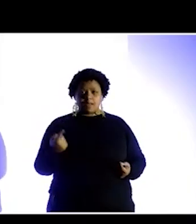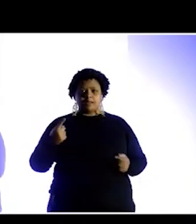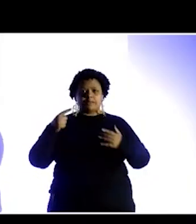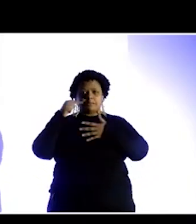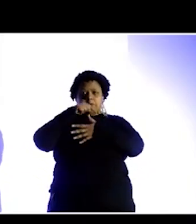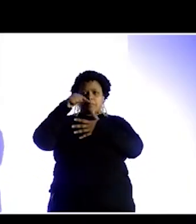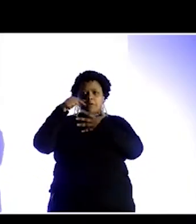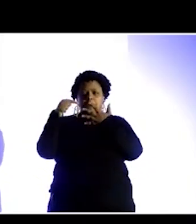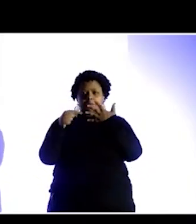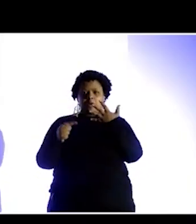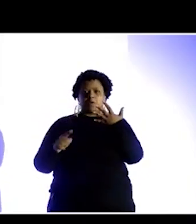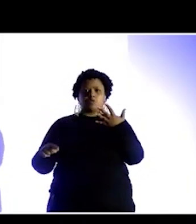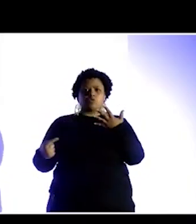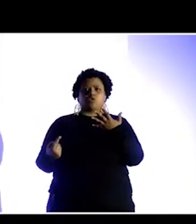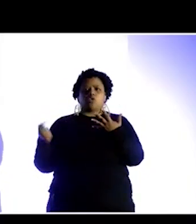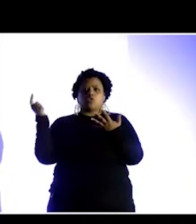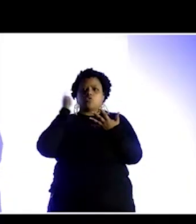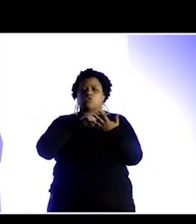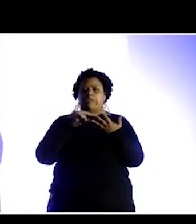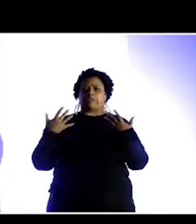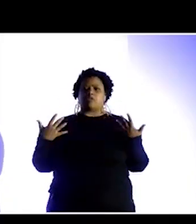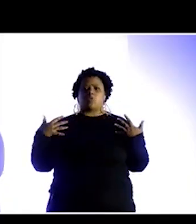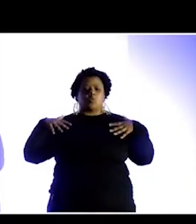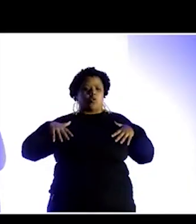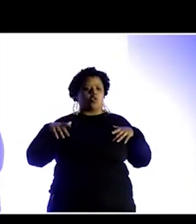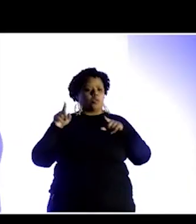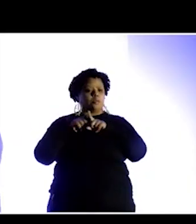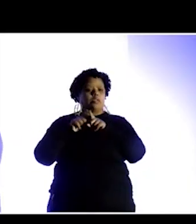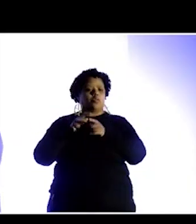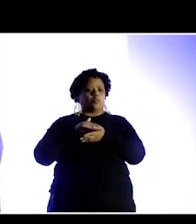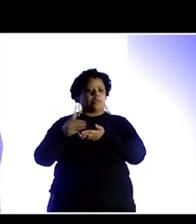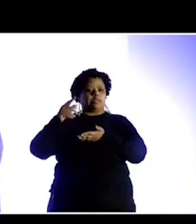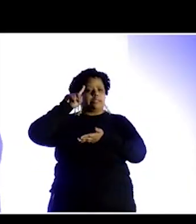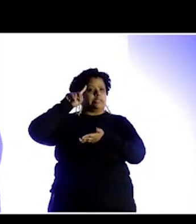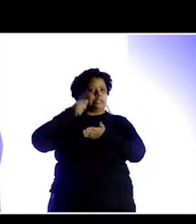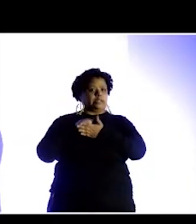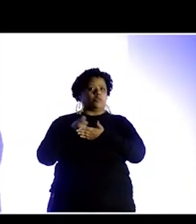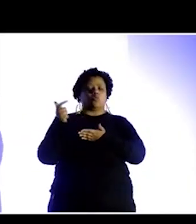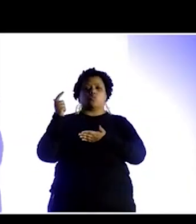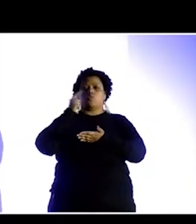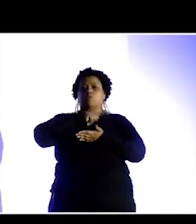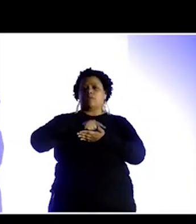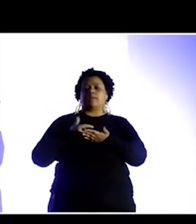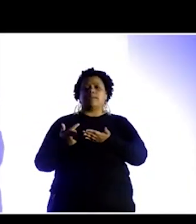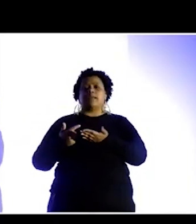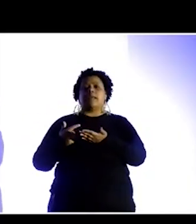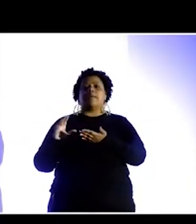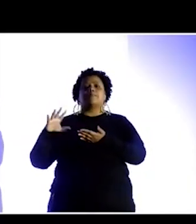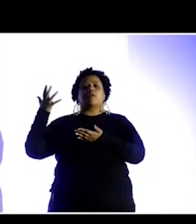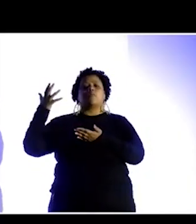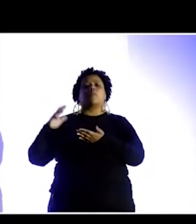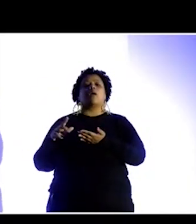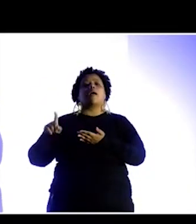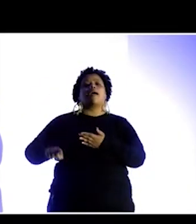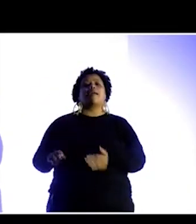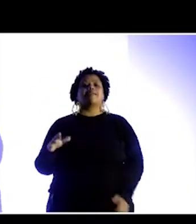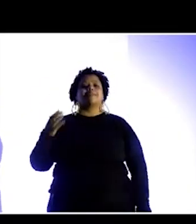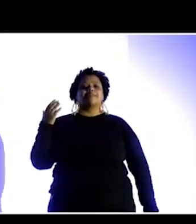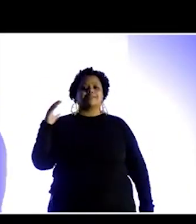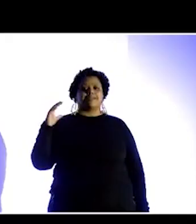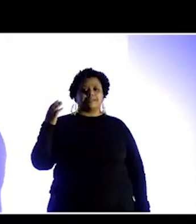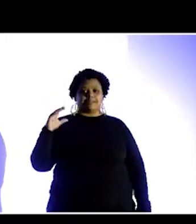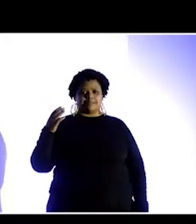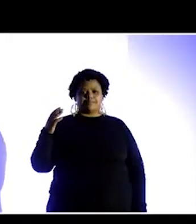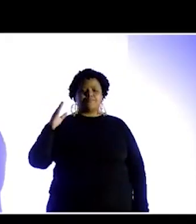elemento que faz com que a gente incorpore e comece a tomar decisões para lidar com essa questão da mudança do clima é a ciência,